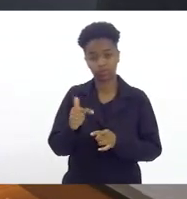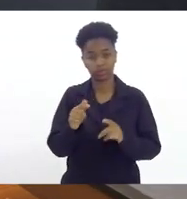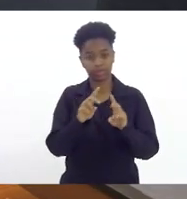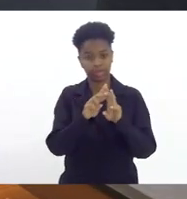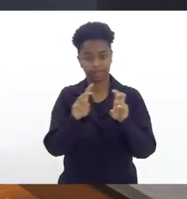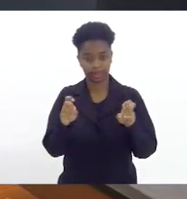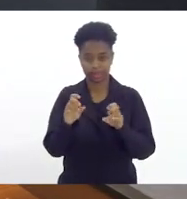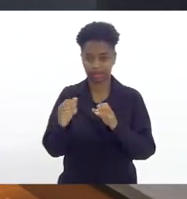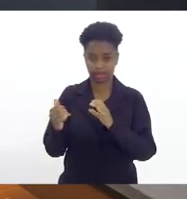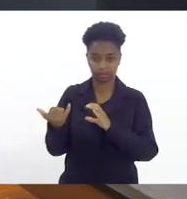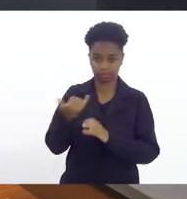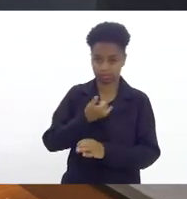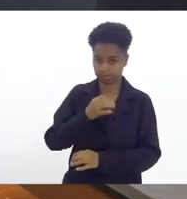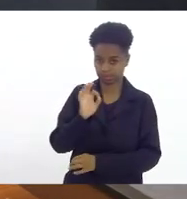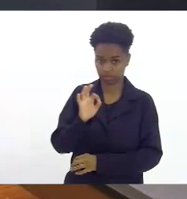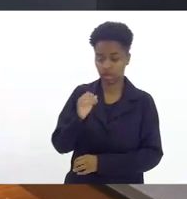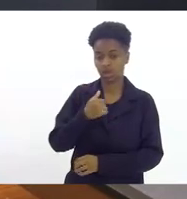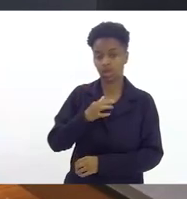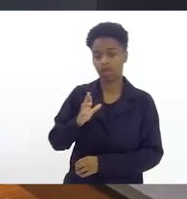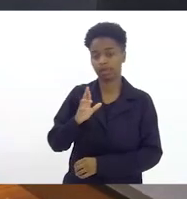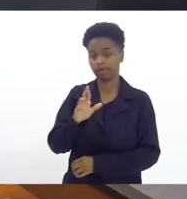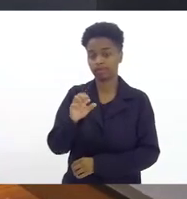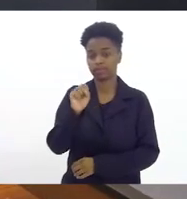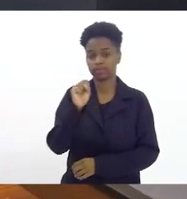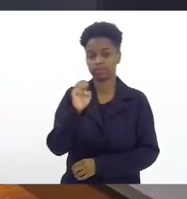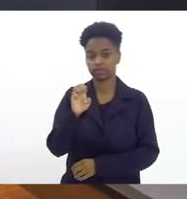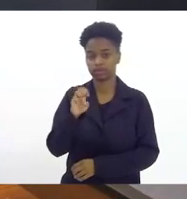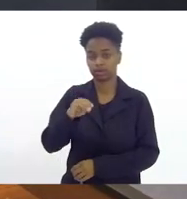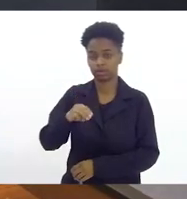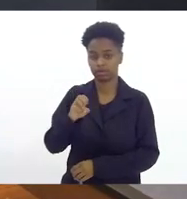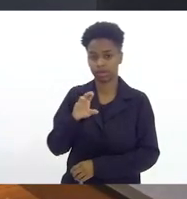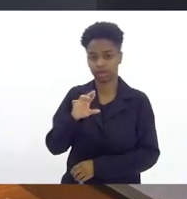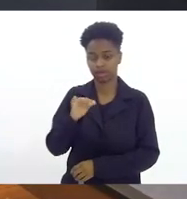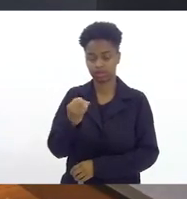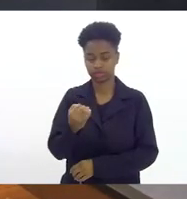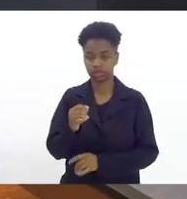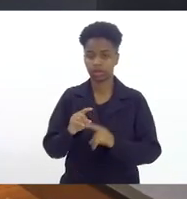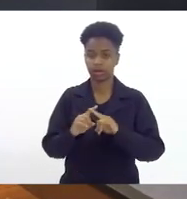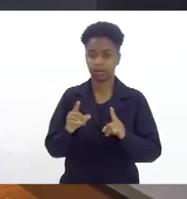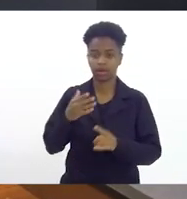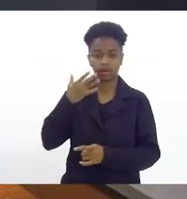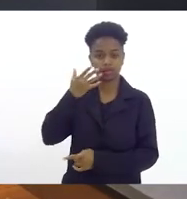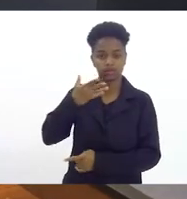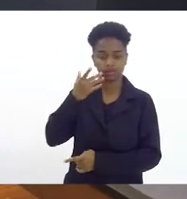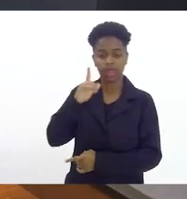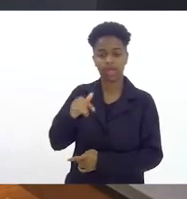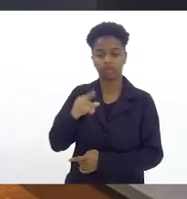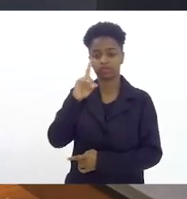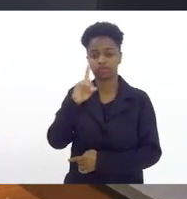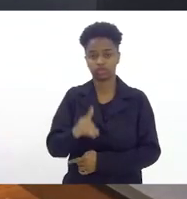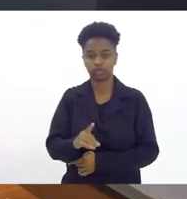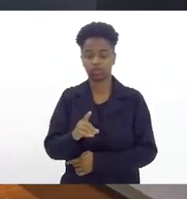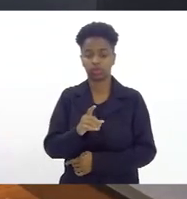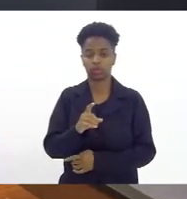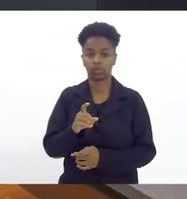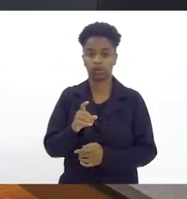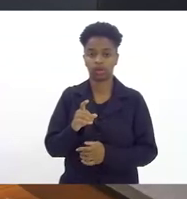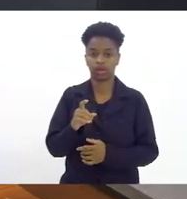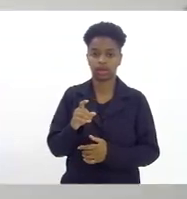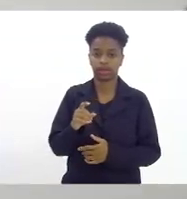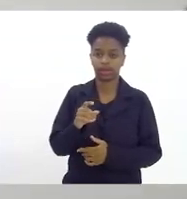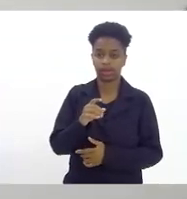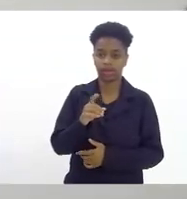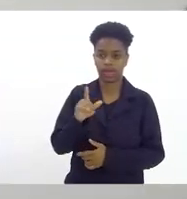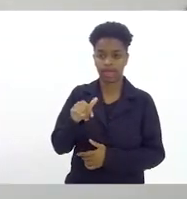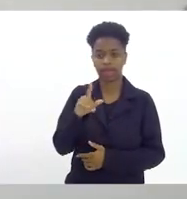eu vim representando semestre mas a palavra é do diretor executivo que é o Eduardo Prado ele tá